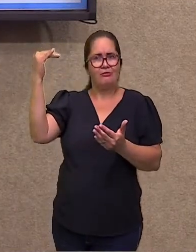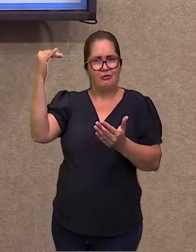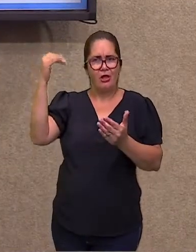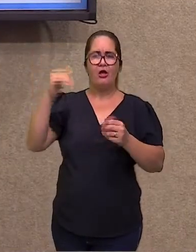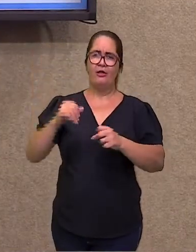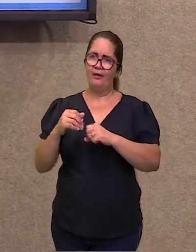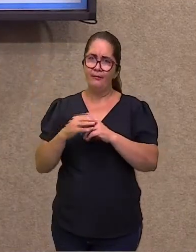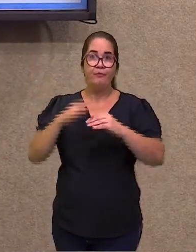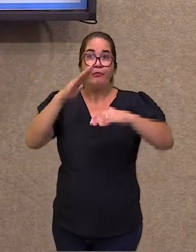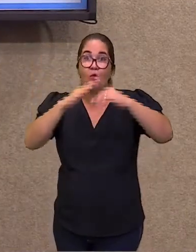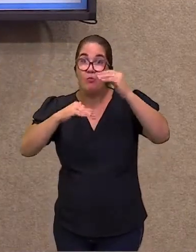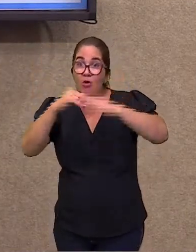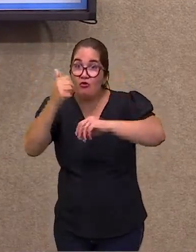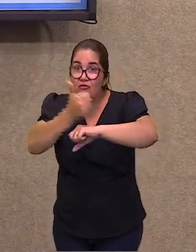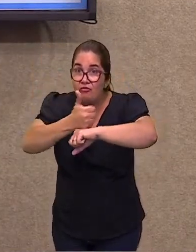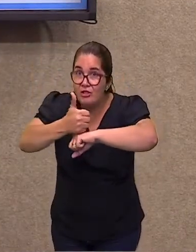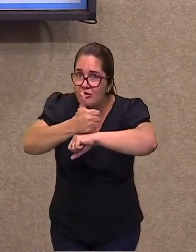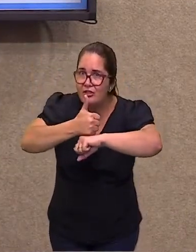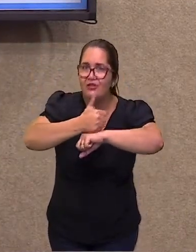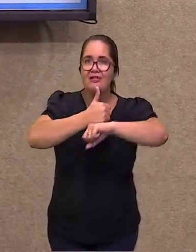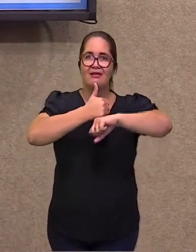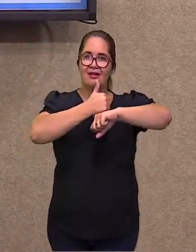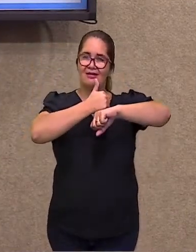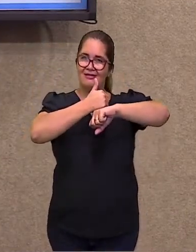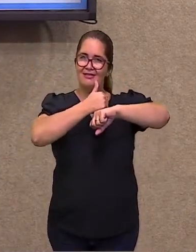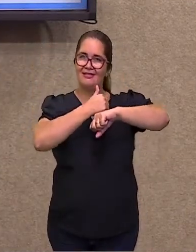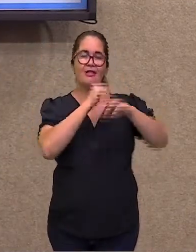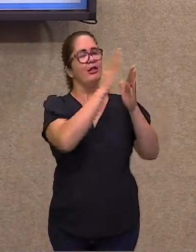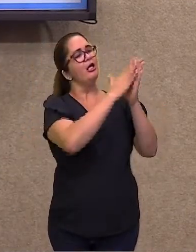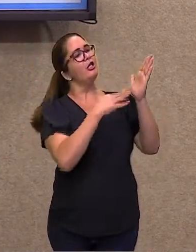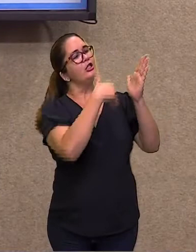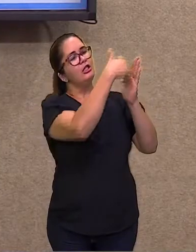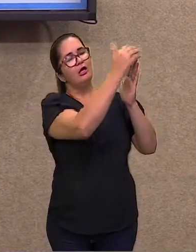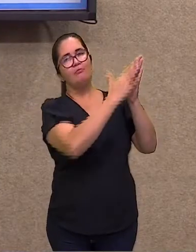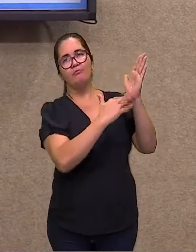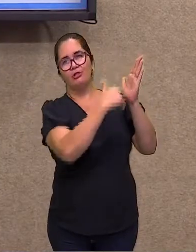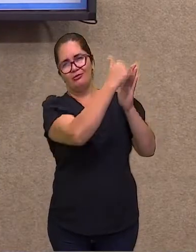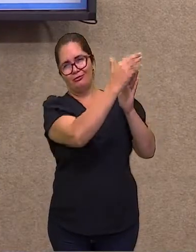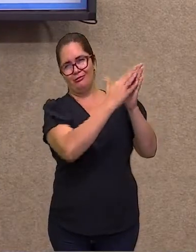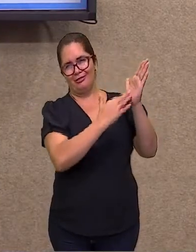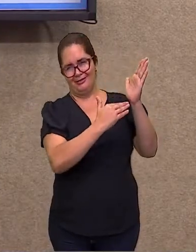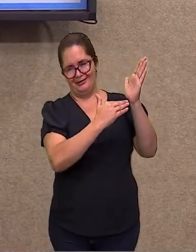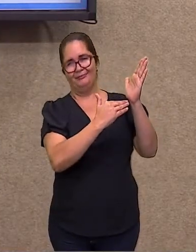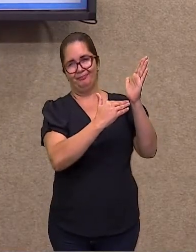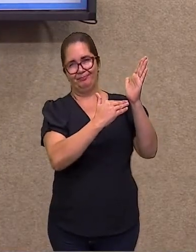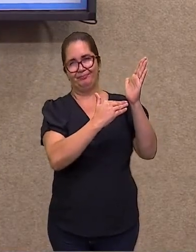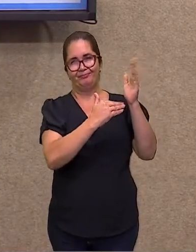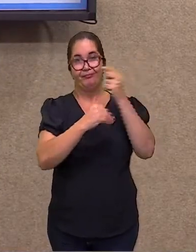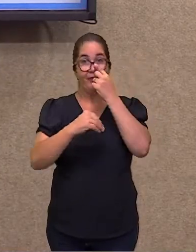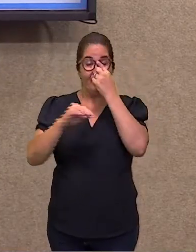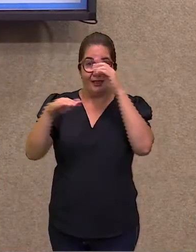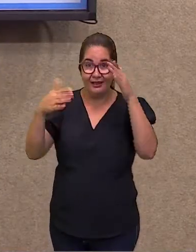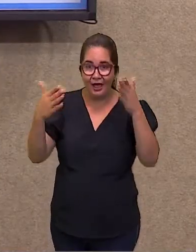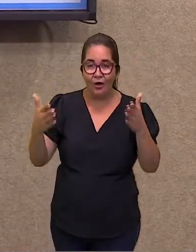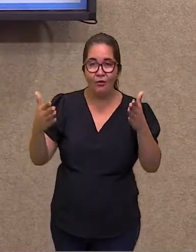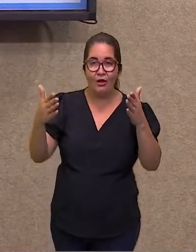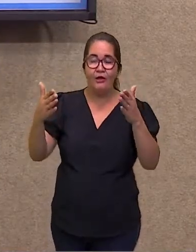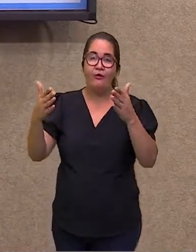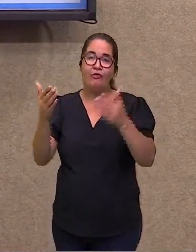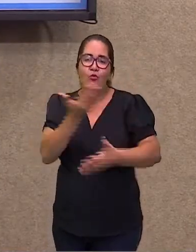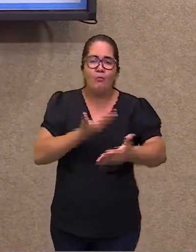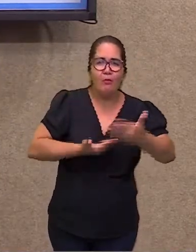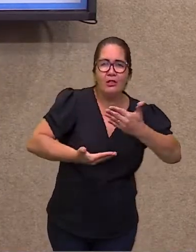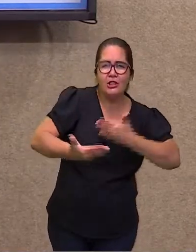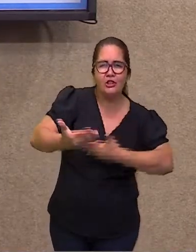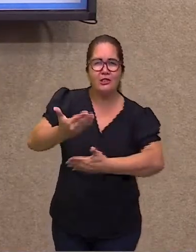aprendem com Jorge Seurat. Ou seja, Jorge Seurat é um grande mestre do pontilhismo, onde todos os outros aprenderam